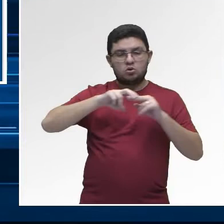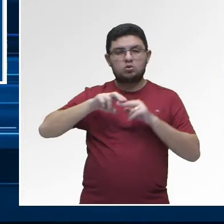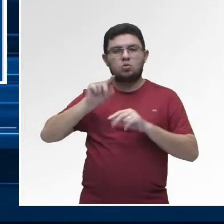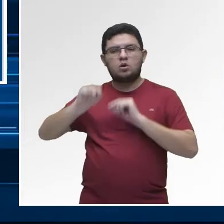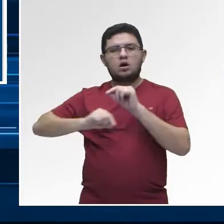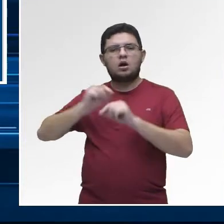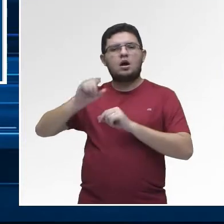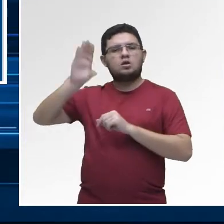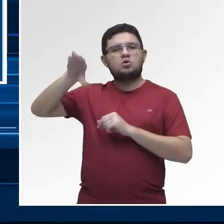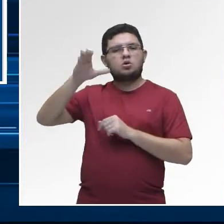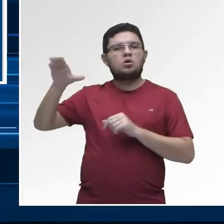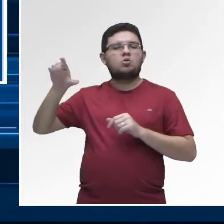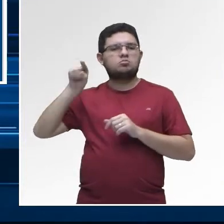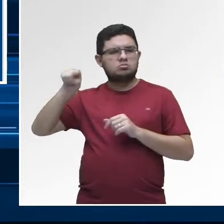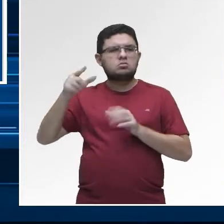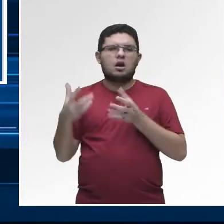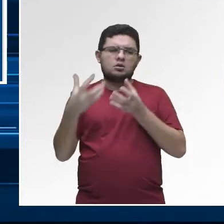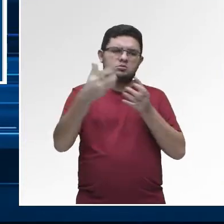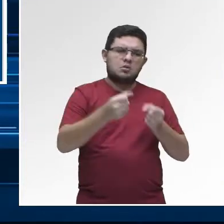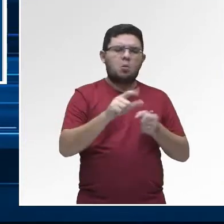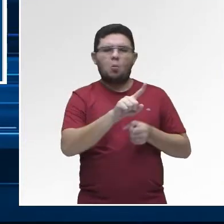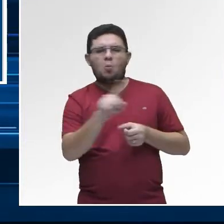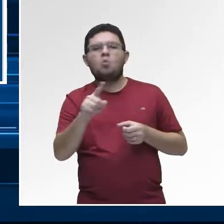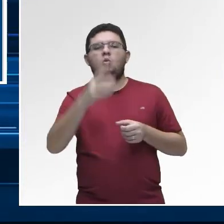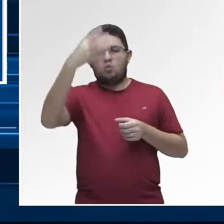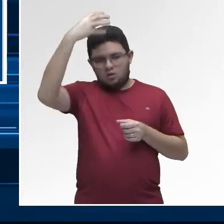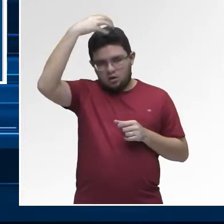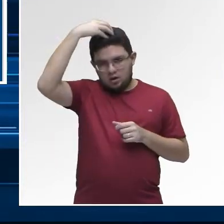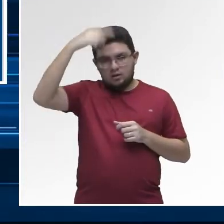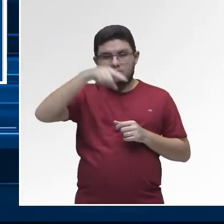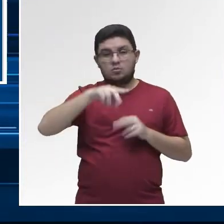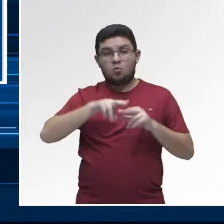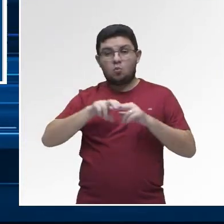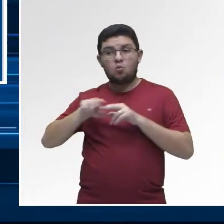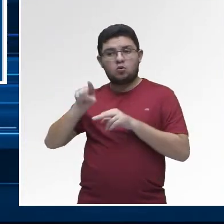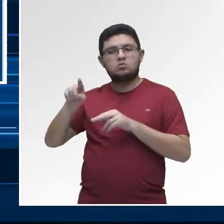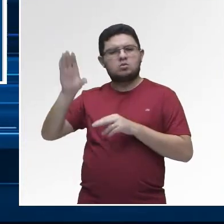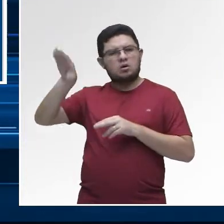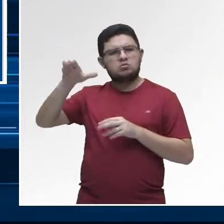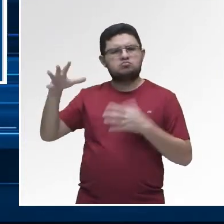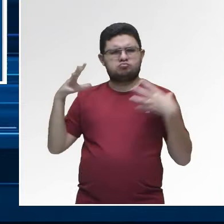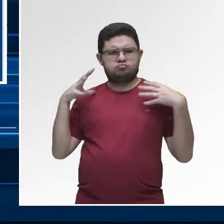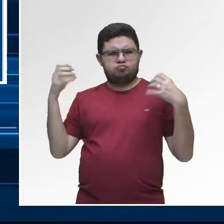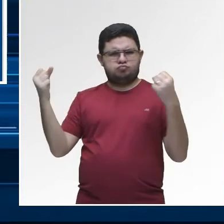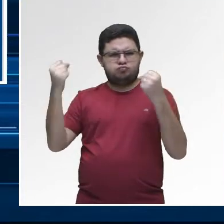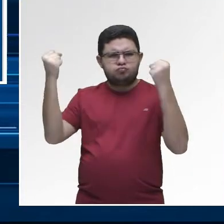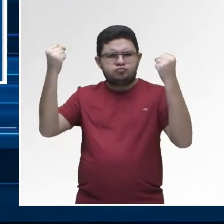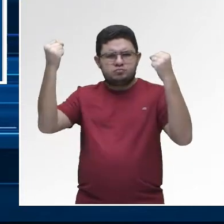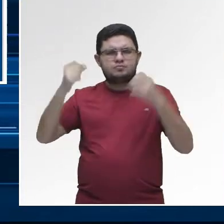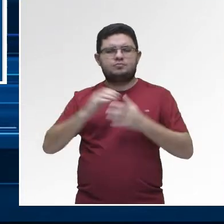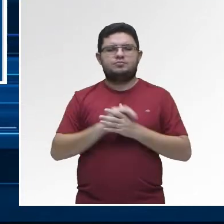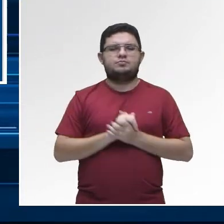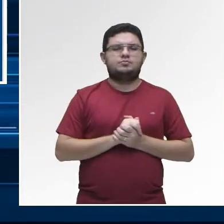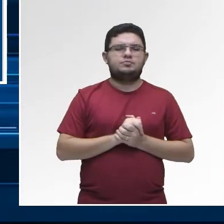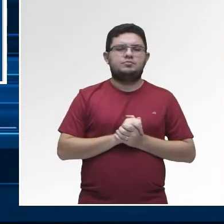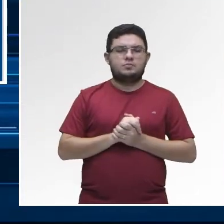lá o poderio que a Igreja Católica tinha nessa época, no momento da sociedade feudal. Então era a sociedade do